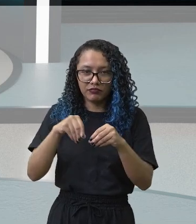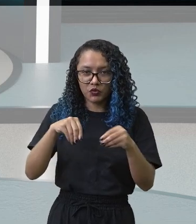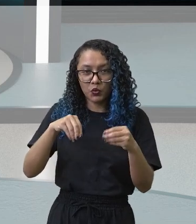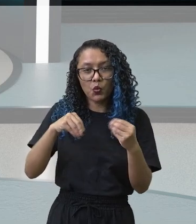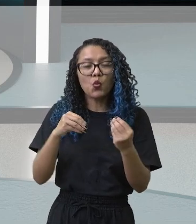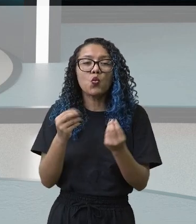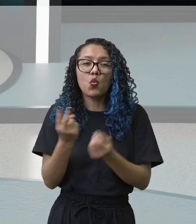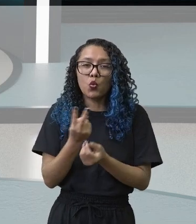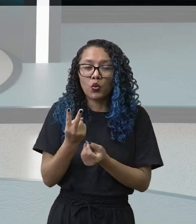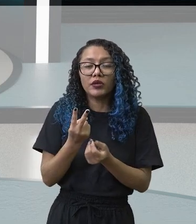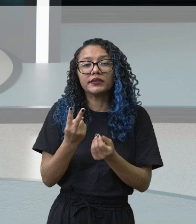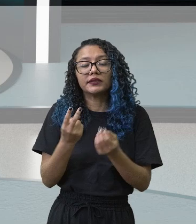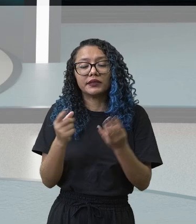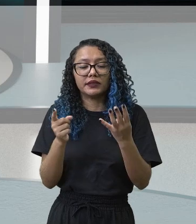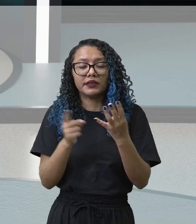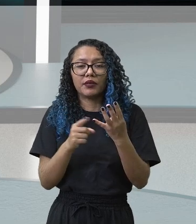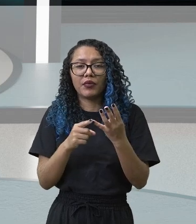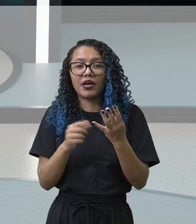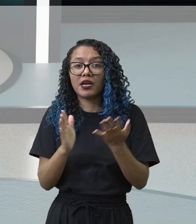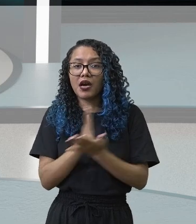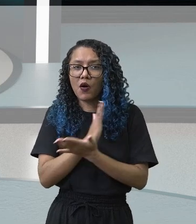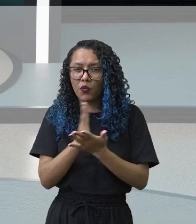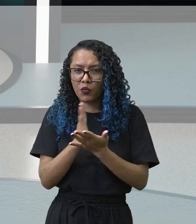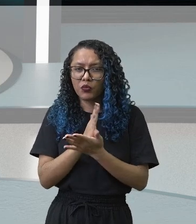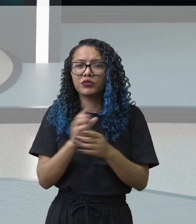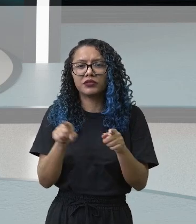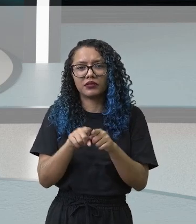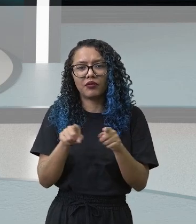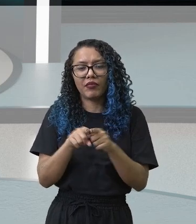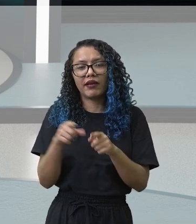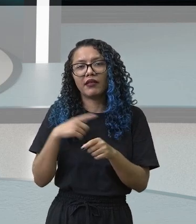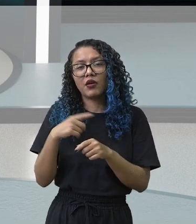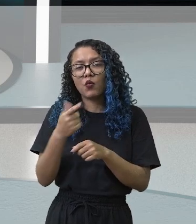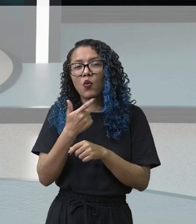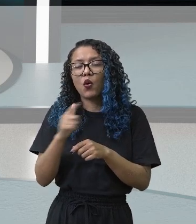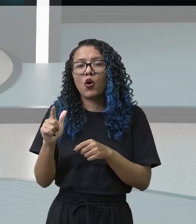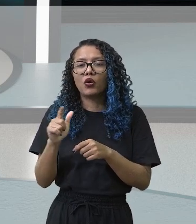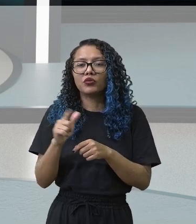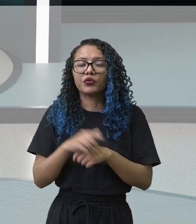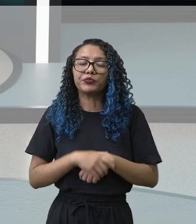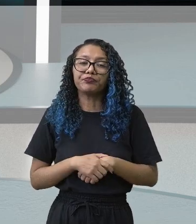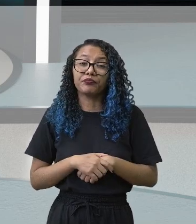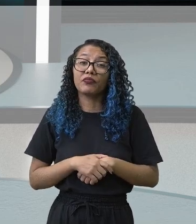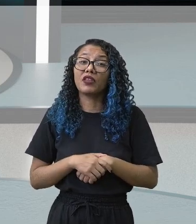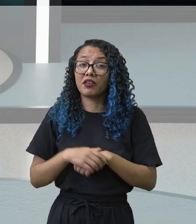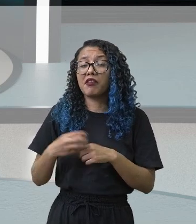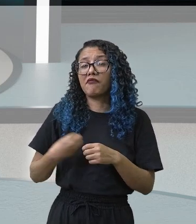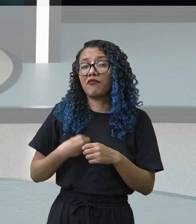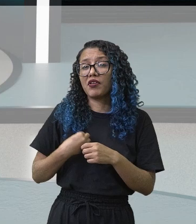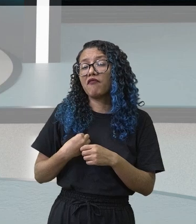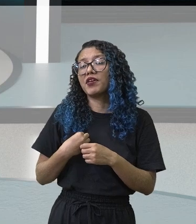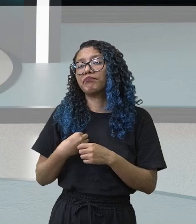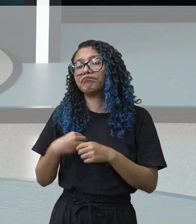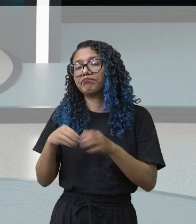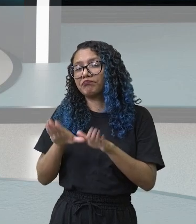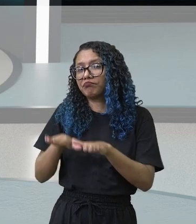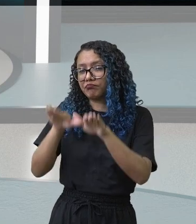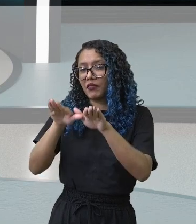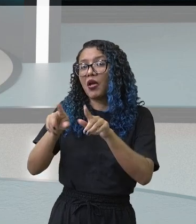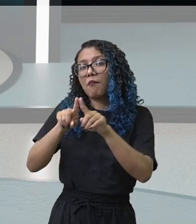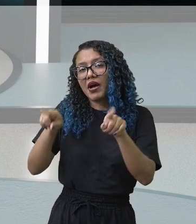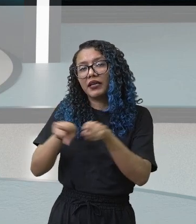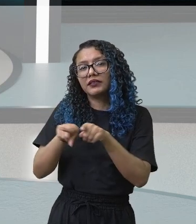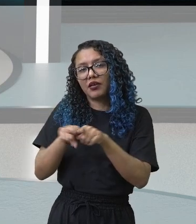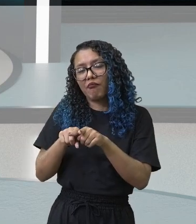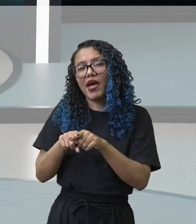Aero terrestres terrestres também ai os aeros aquáticos que são aqueles que voam mas também estão em